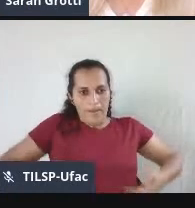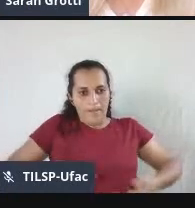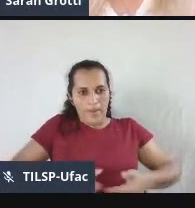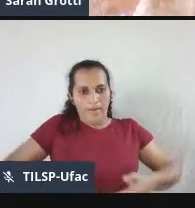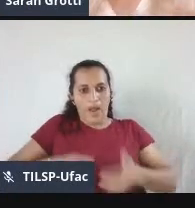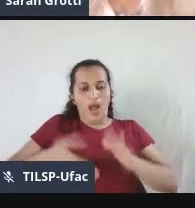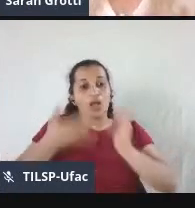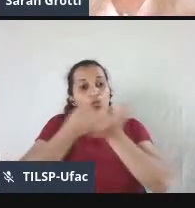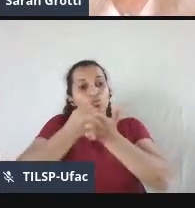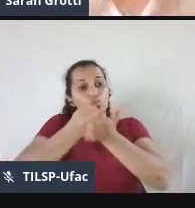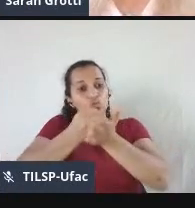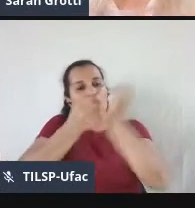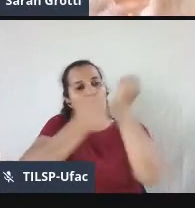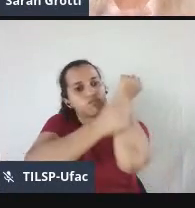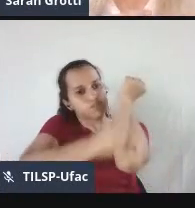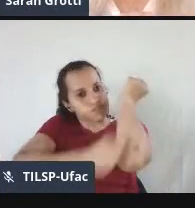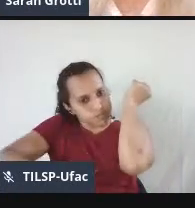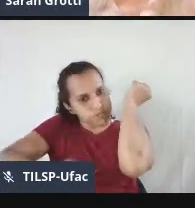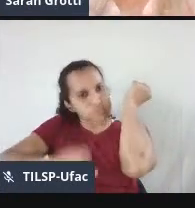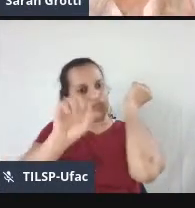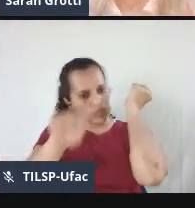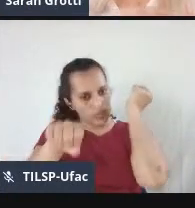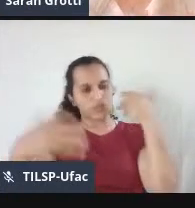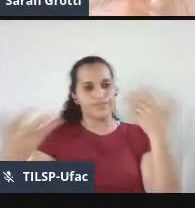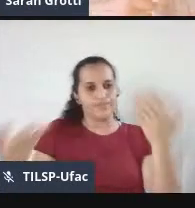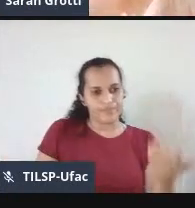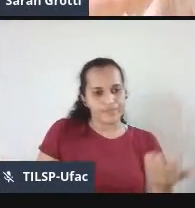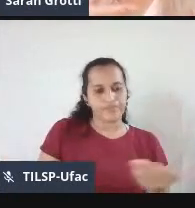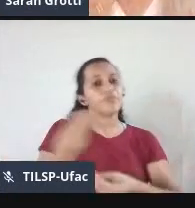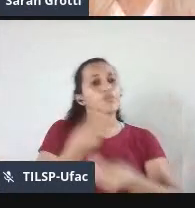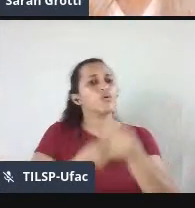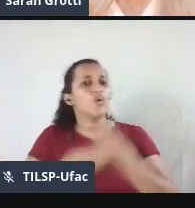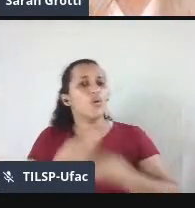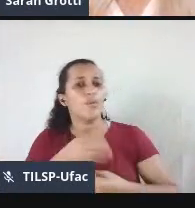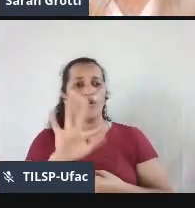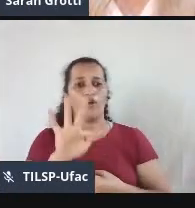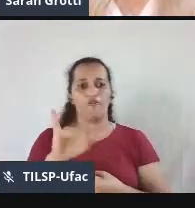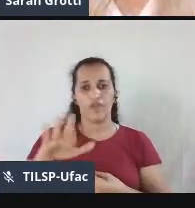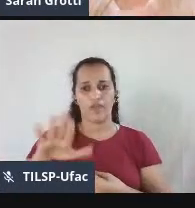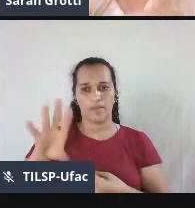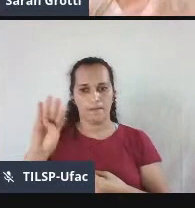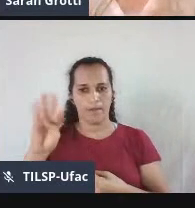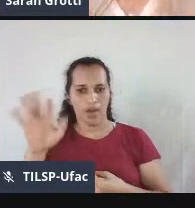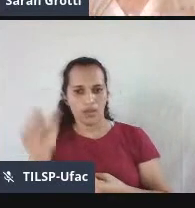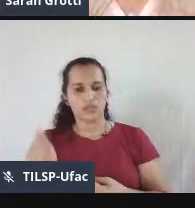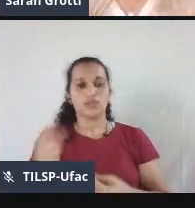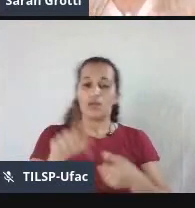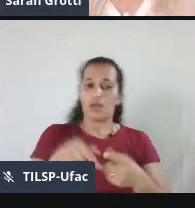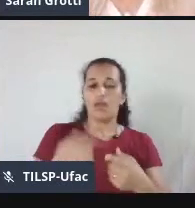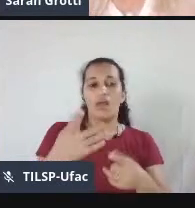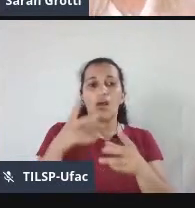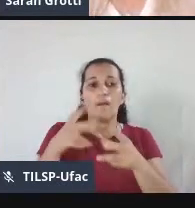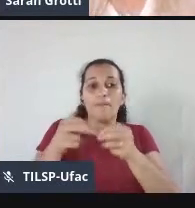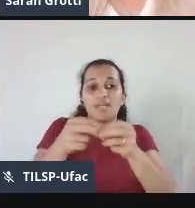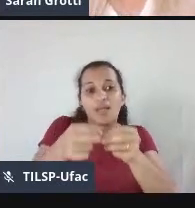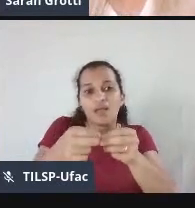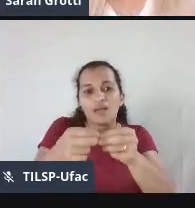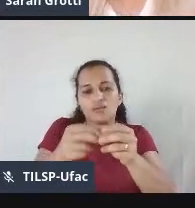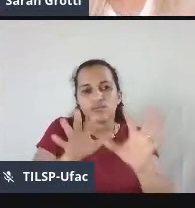na fermentação, porque as fibras acabam que servem de substrato para as bactérias fornecem,